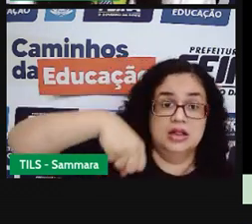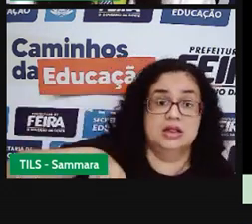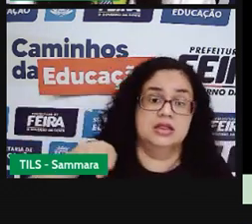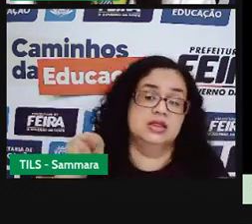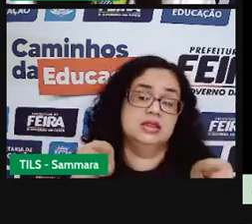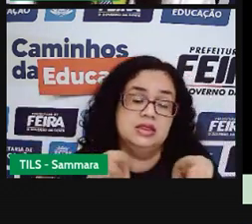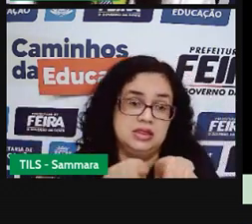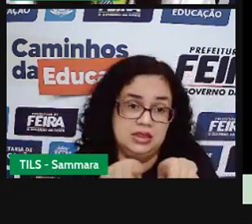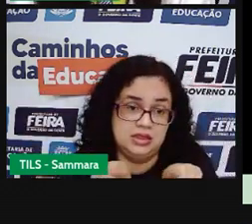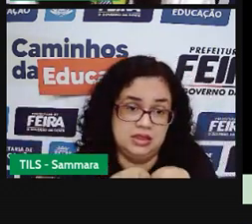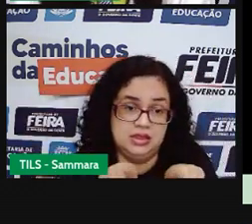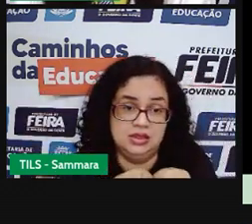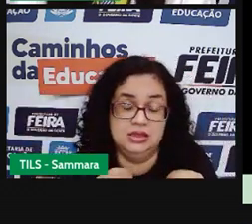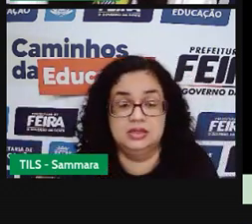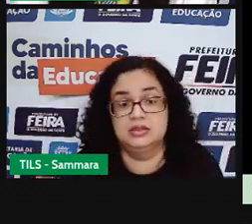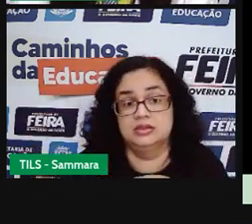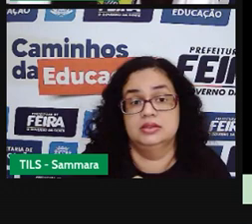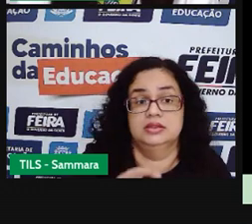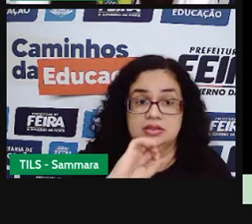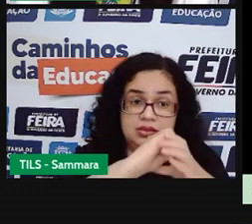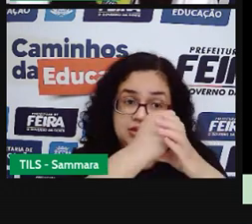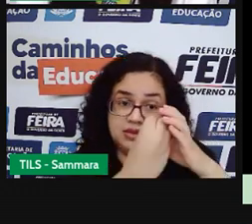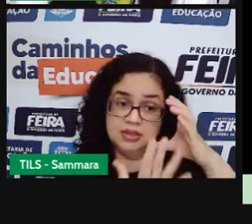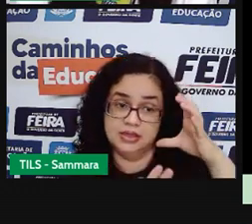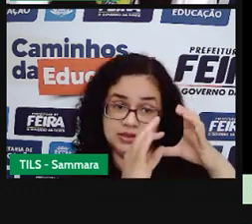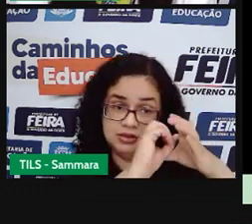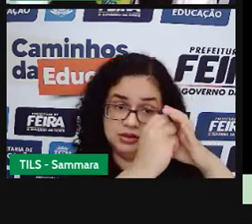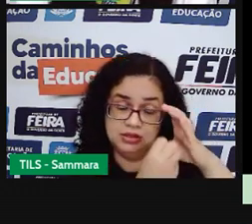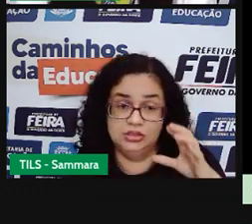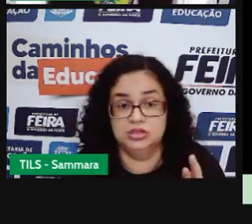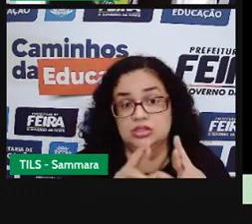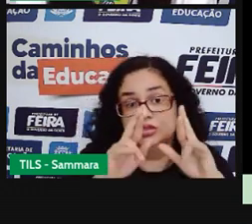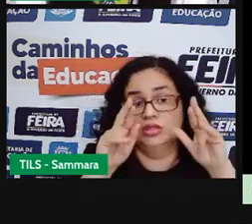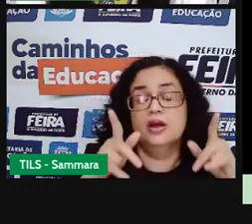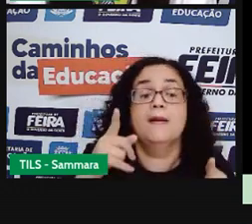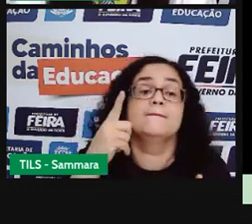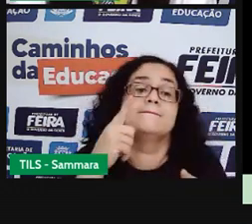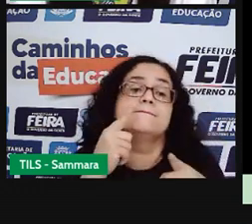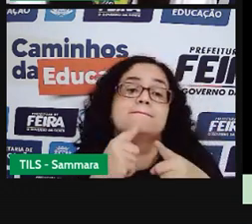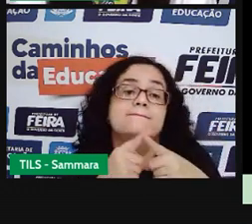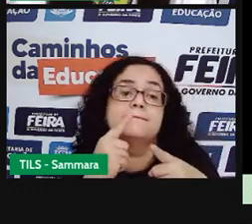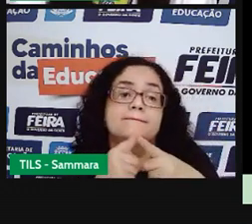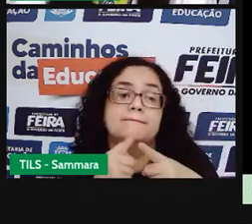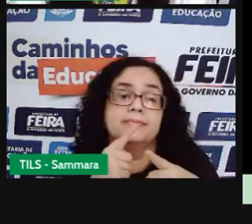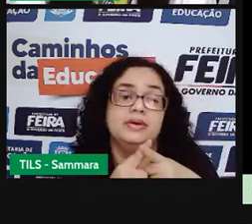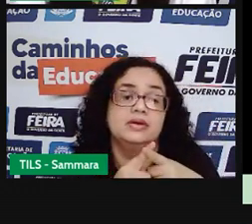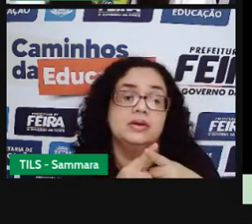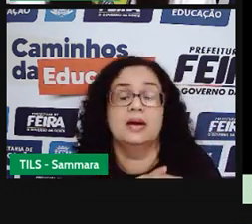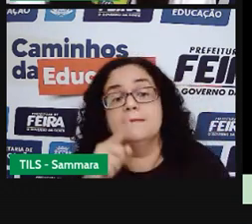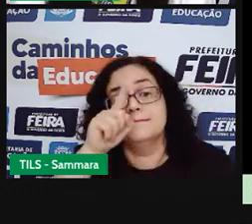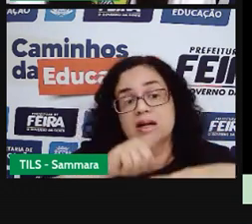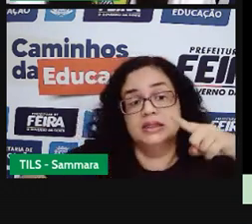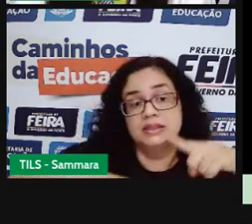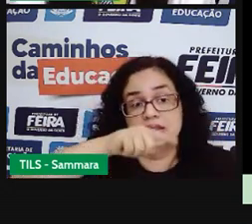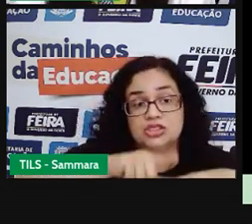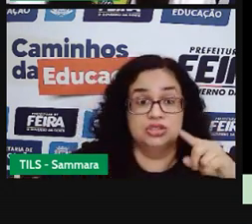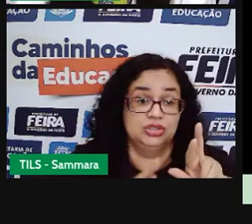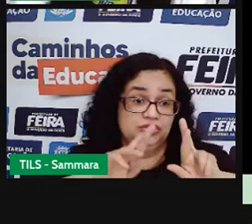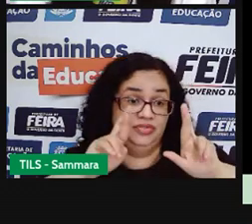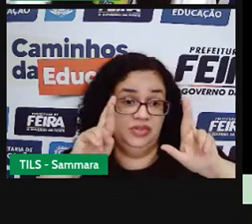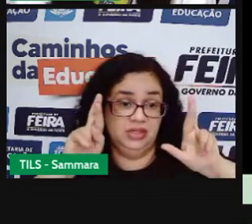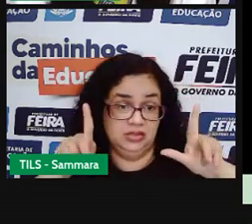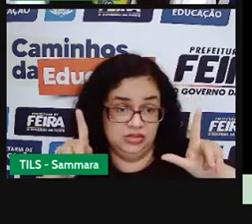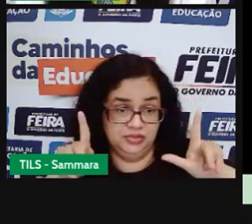apresenta as mesmas características da outra sacola que é pro mostrou porque porque são feitos aí de materiais